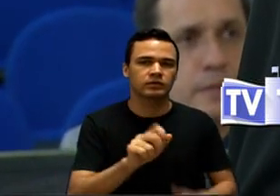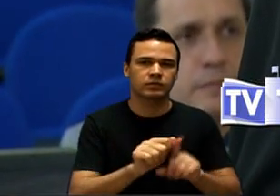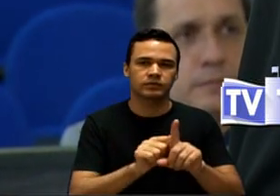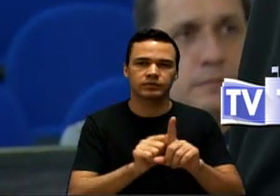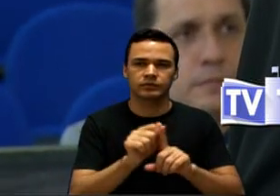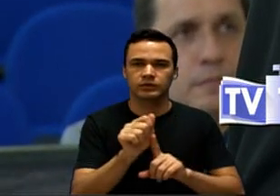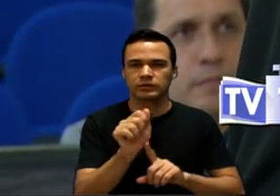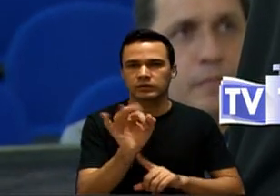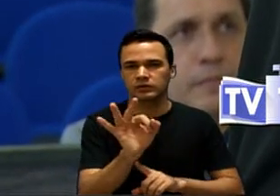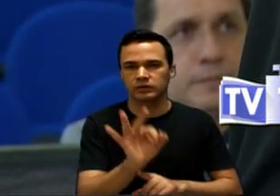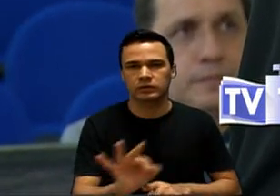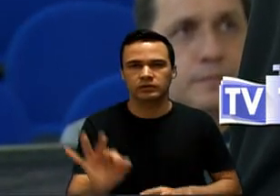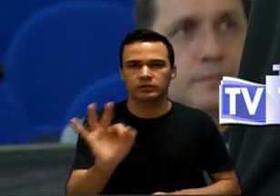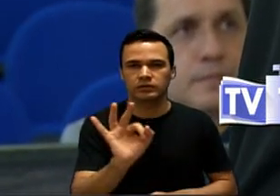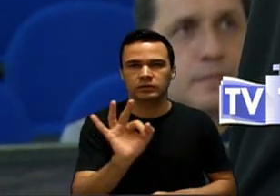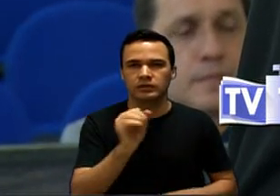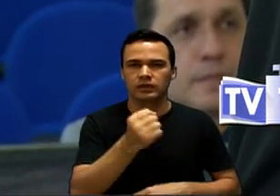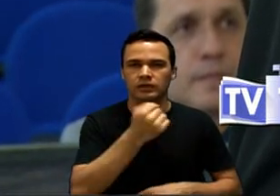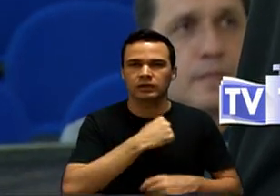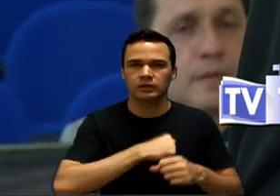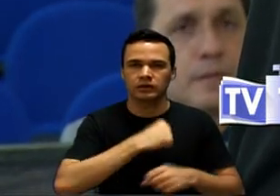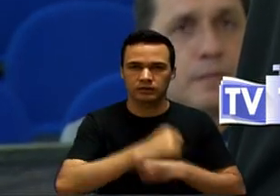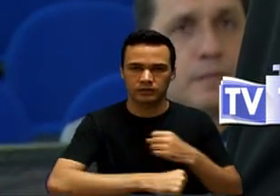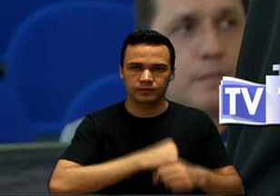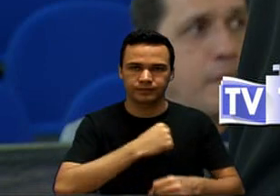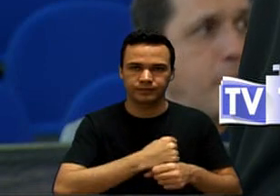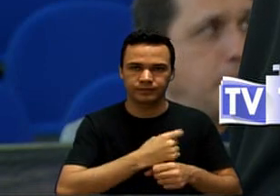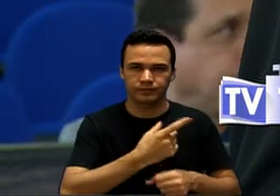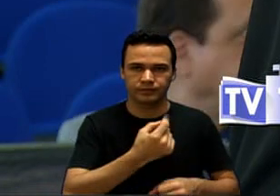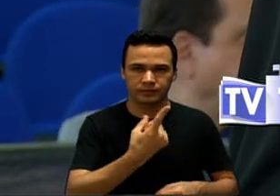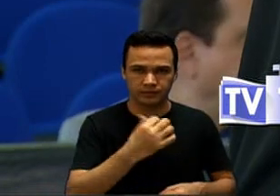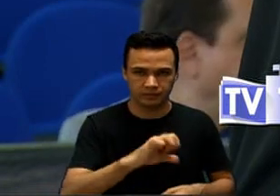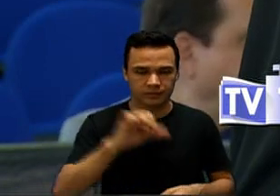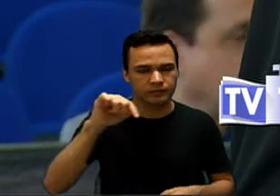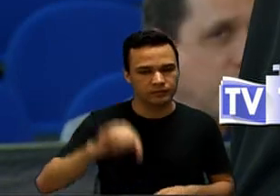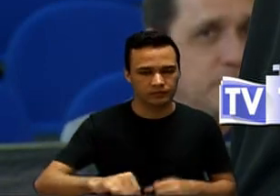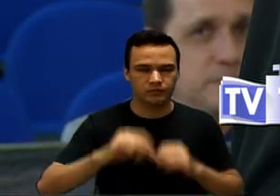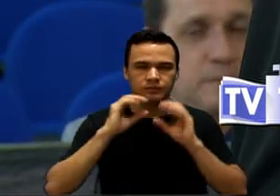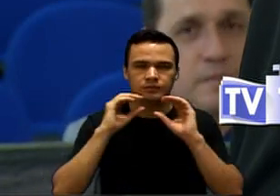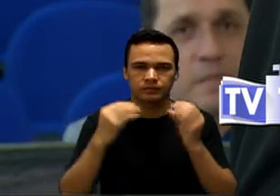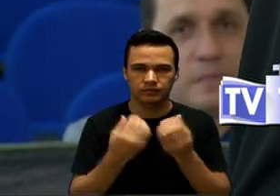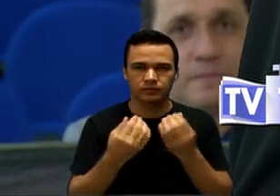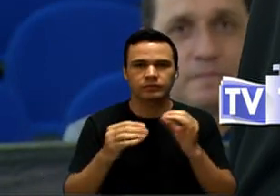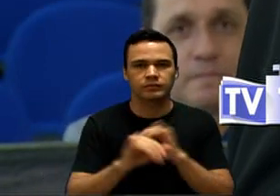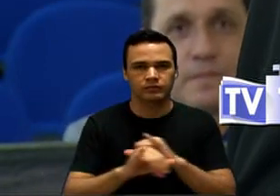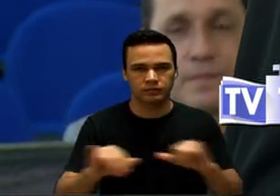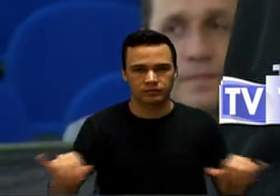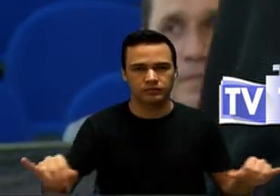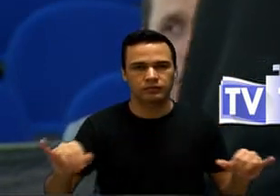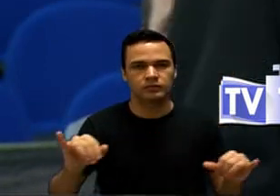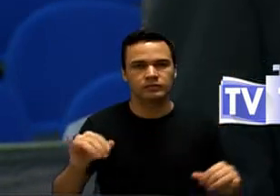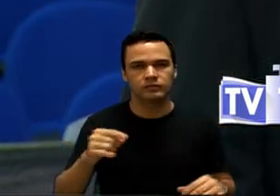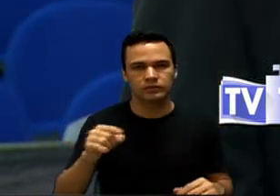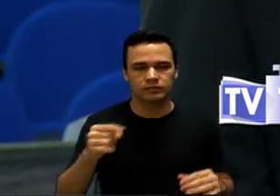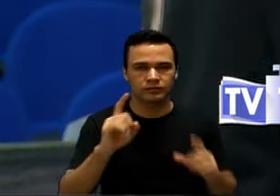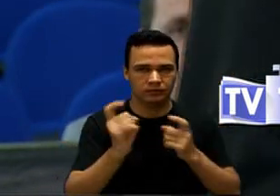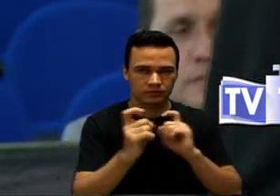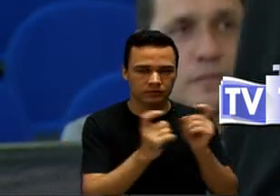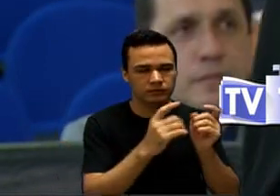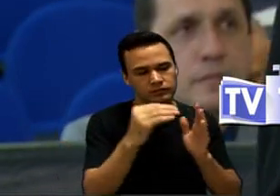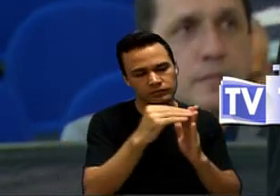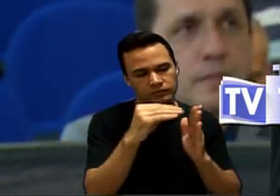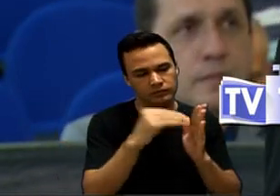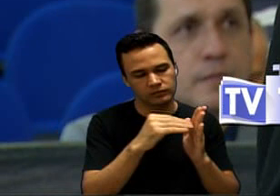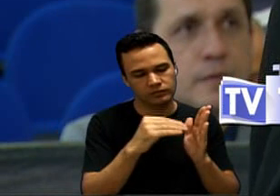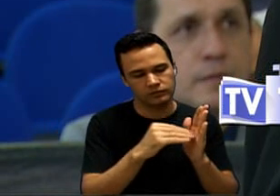15 de fevereiro de 2019. Requeiro à mesa ouvir do Eglésio Plenário, seja consignado em ata